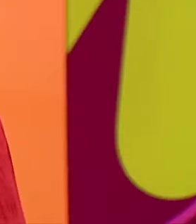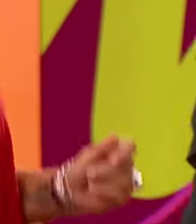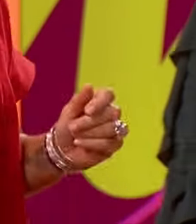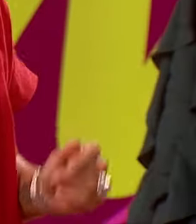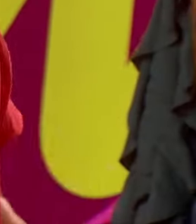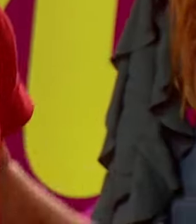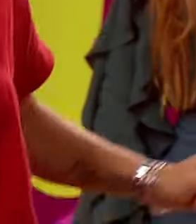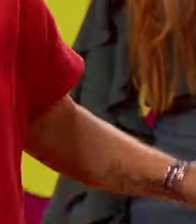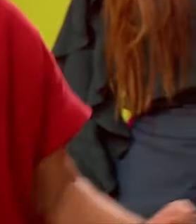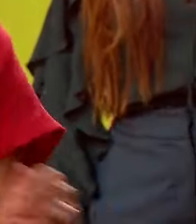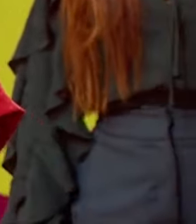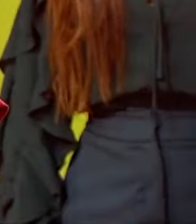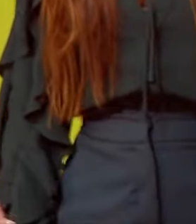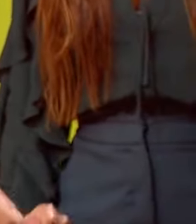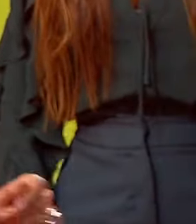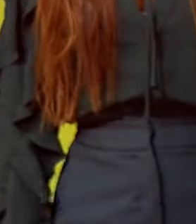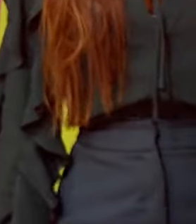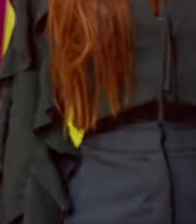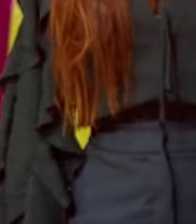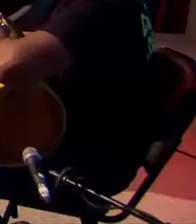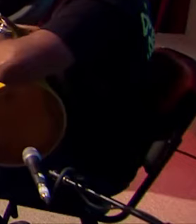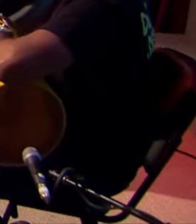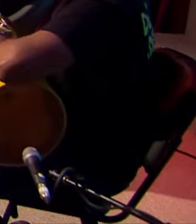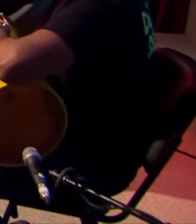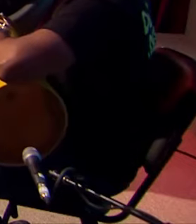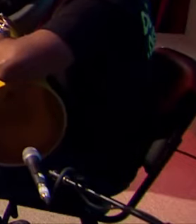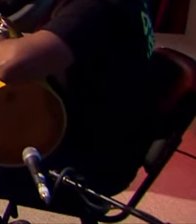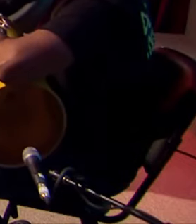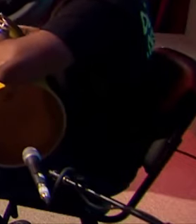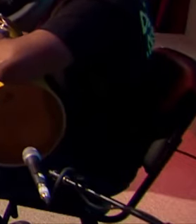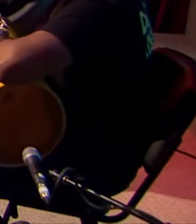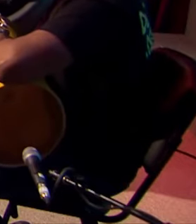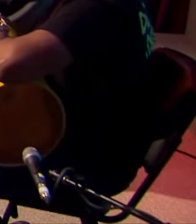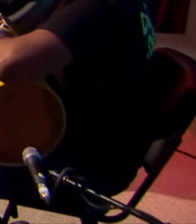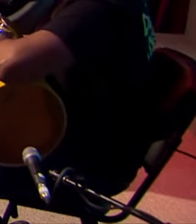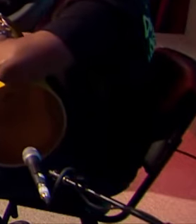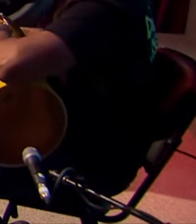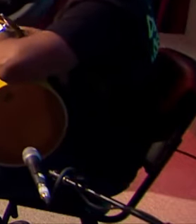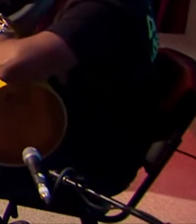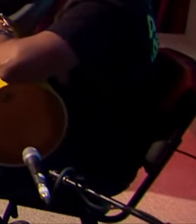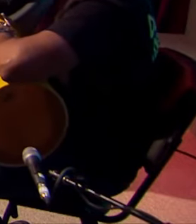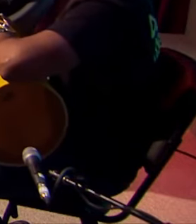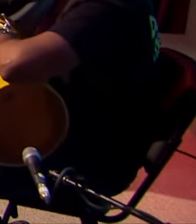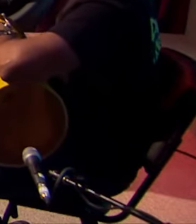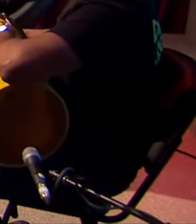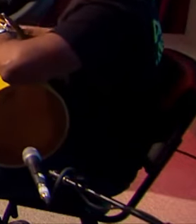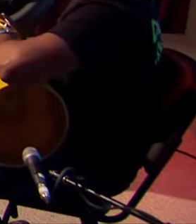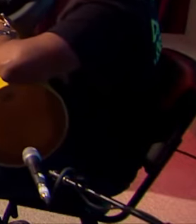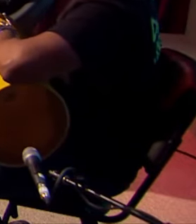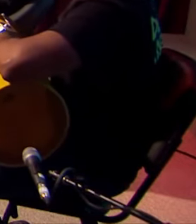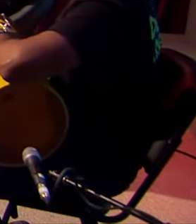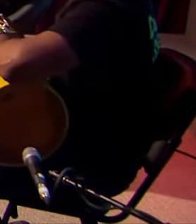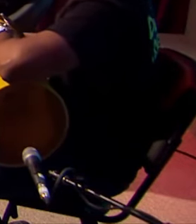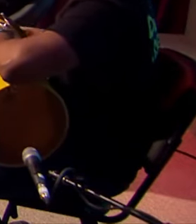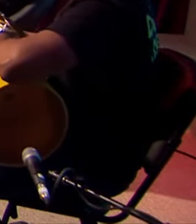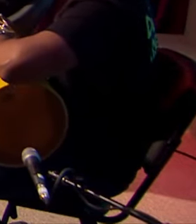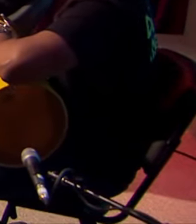catucar. E catuca as quais, quais, quais, quais, quais, quais, quais. Quais, quais, quais, quais,